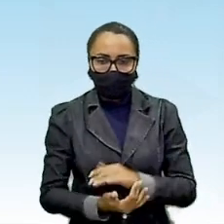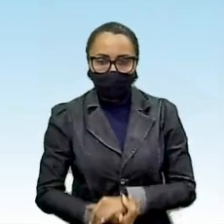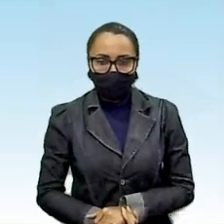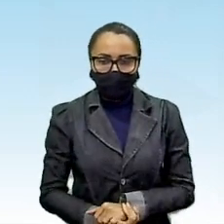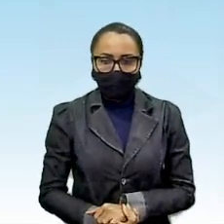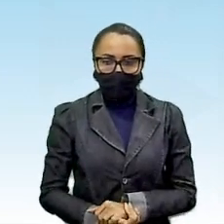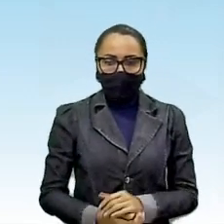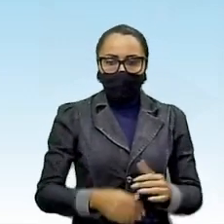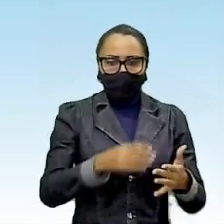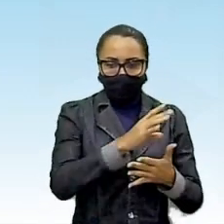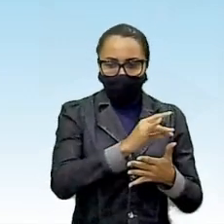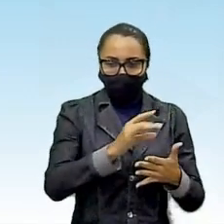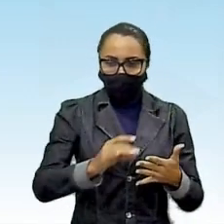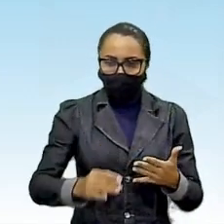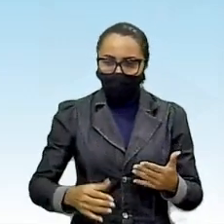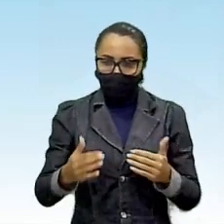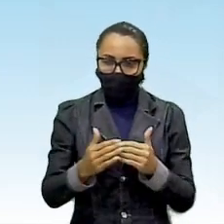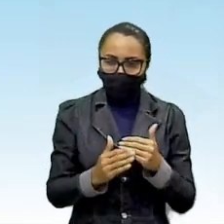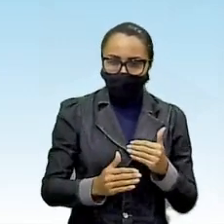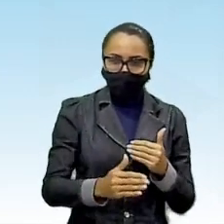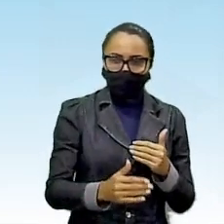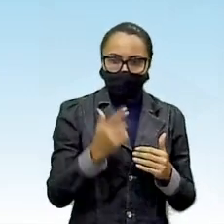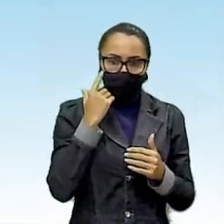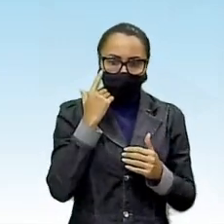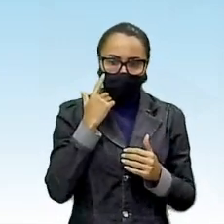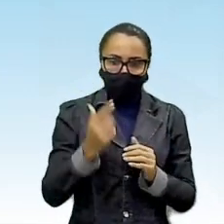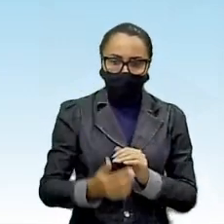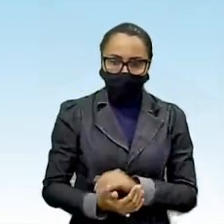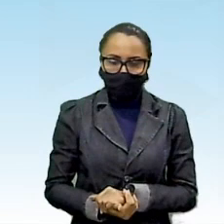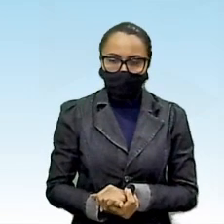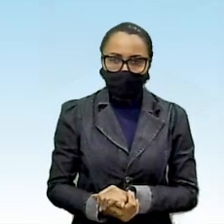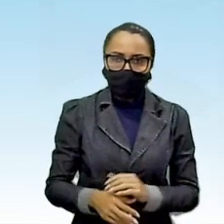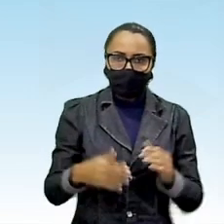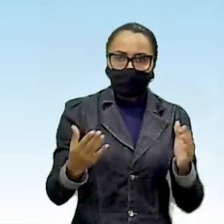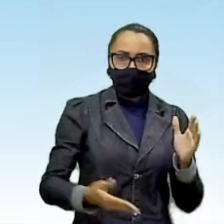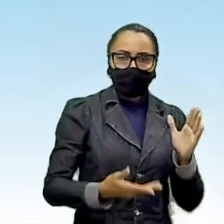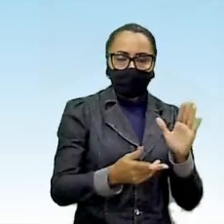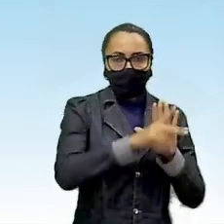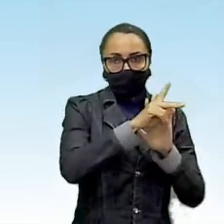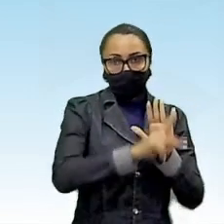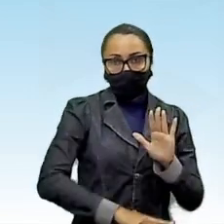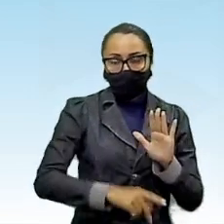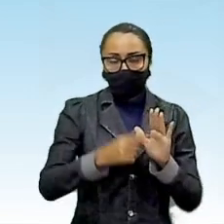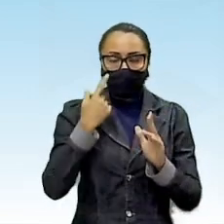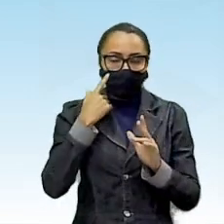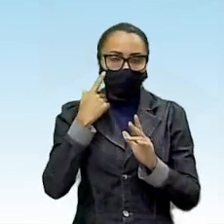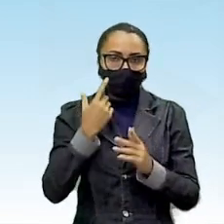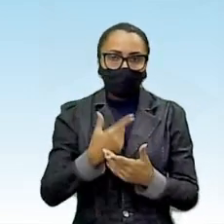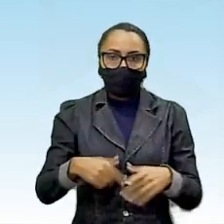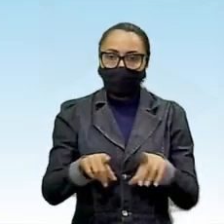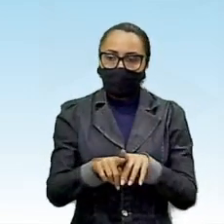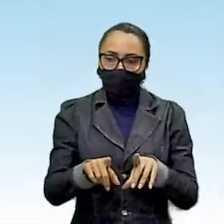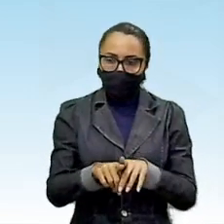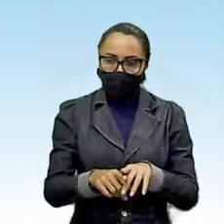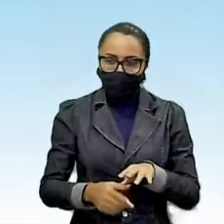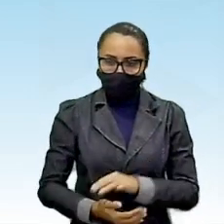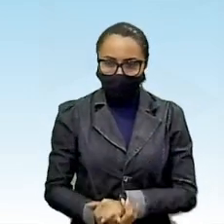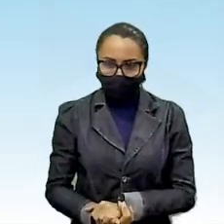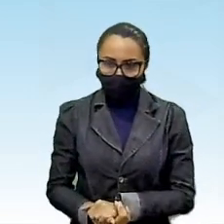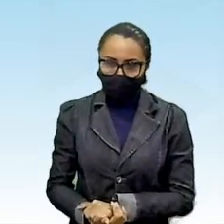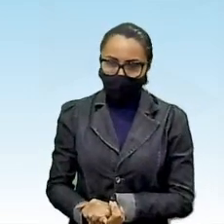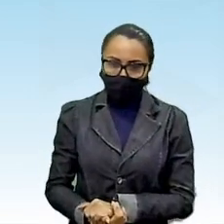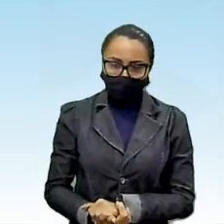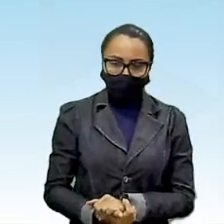detalhamento, né? A descrição daquele risco e o plano de ação também. Então, esse plano de ação ele vai